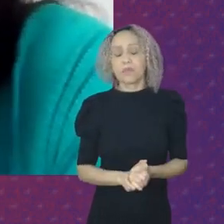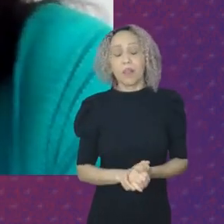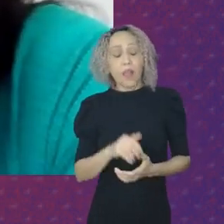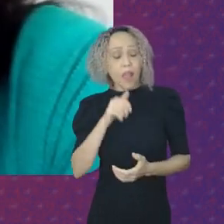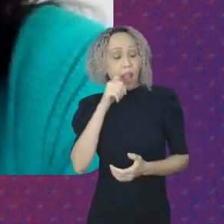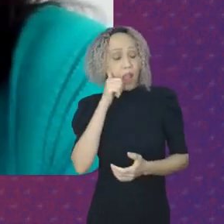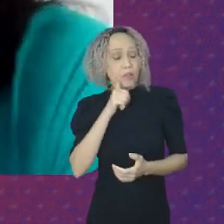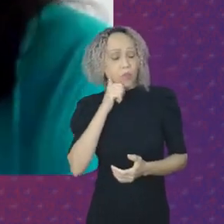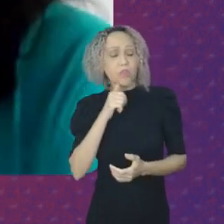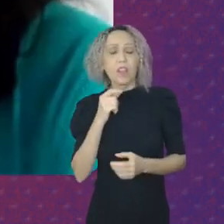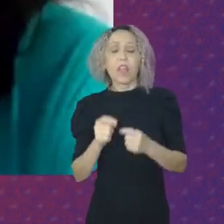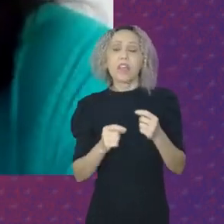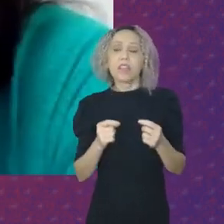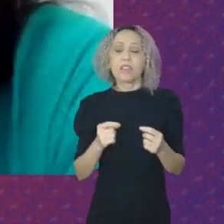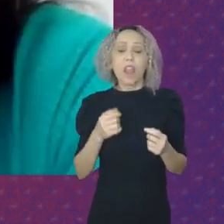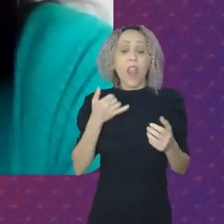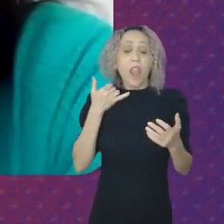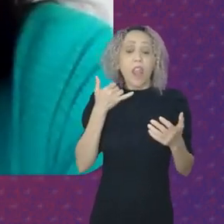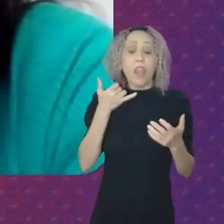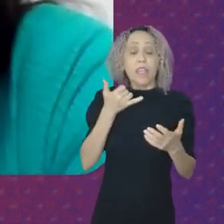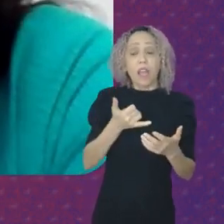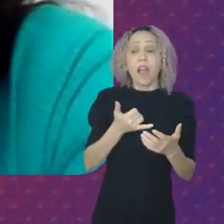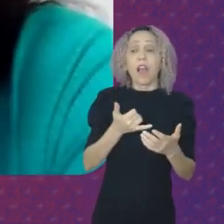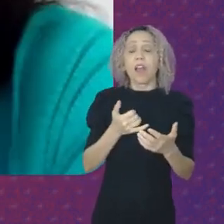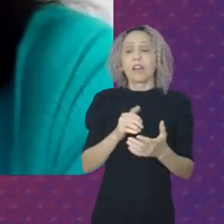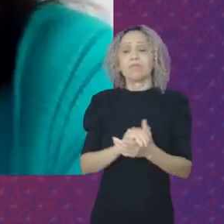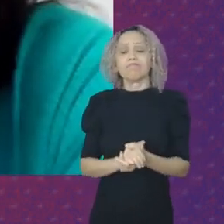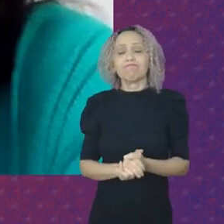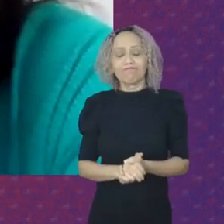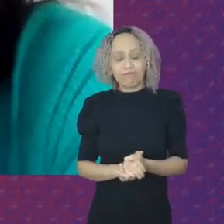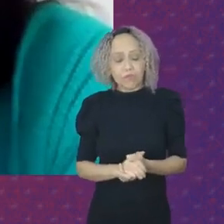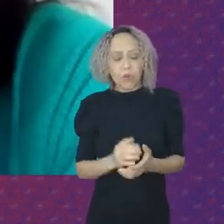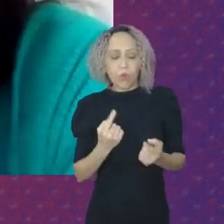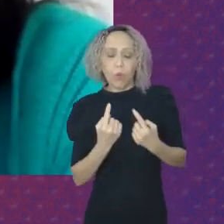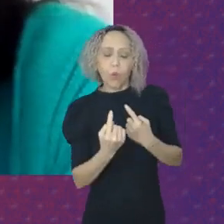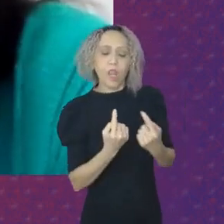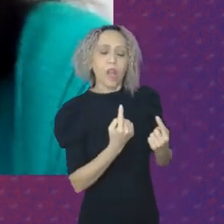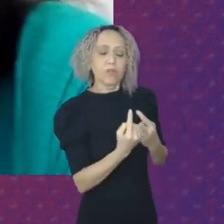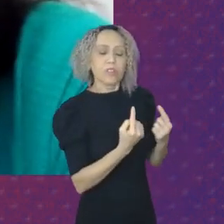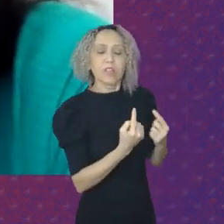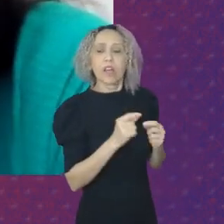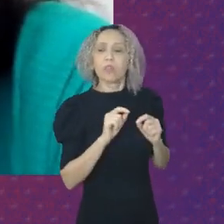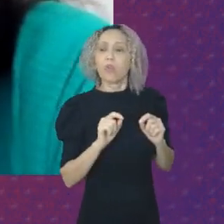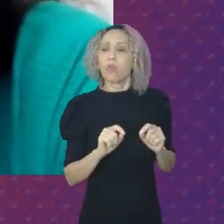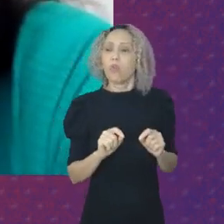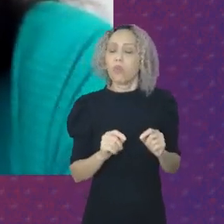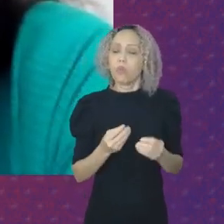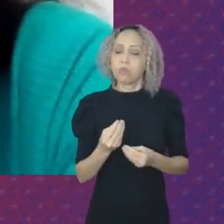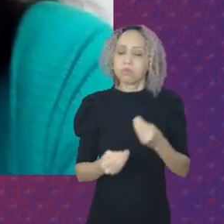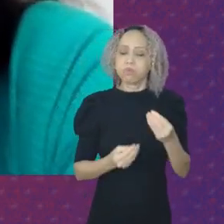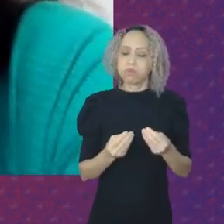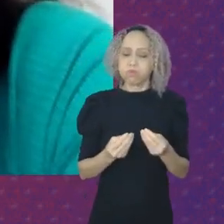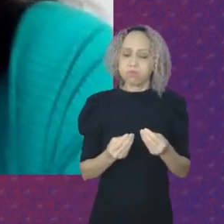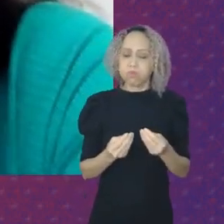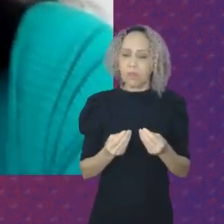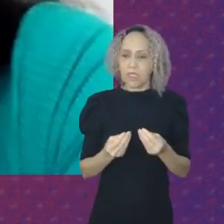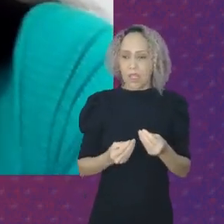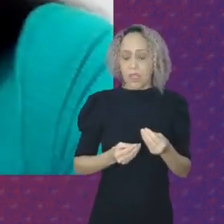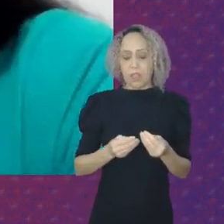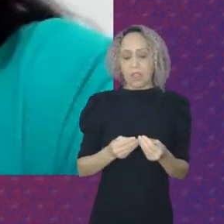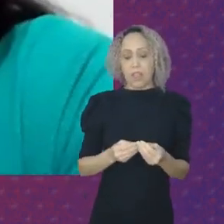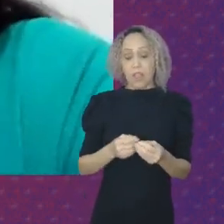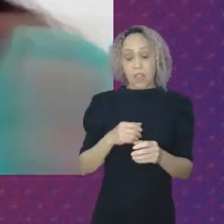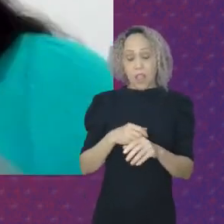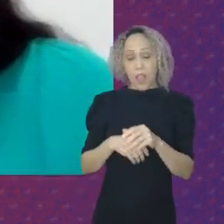problemas internos e também funcionava como canal de diálogo com a sociedade e recebia os relatos de